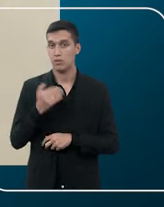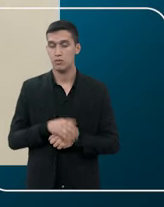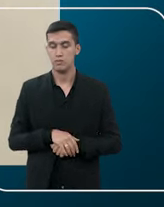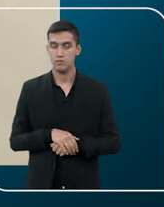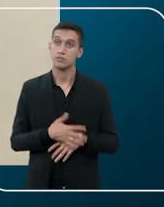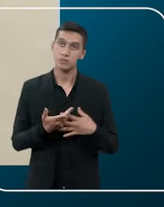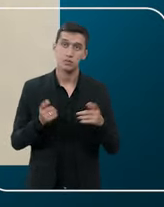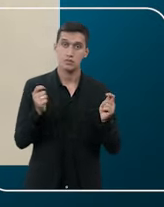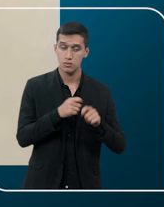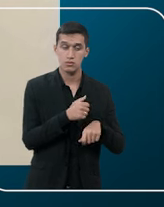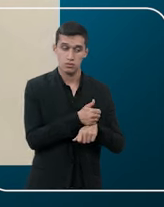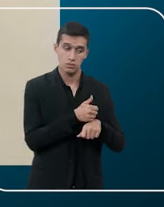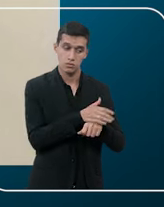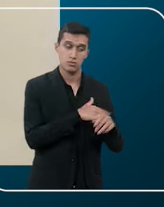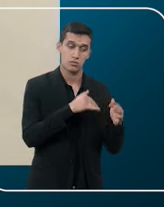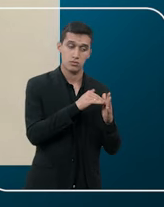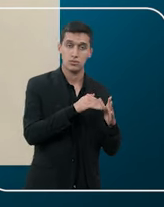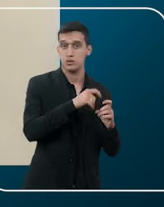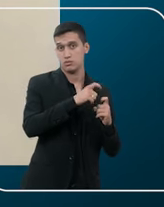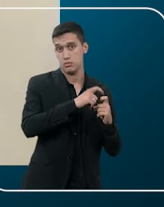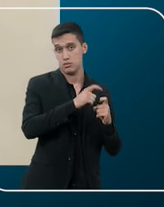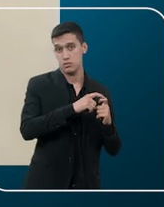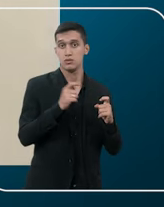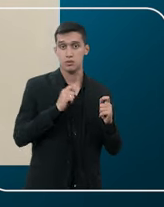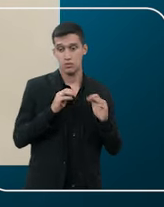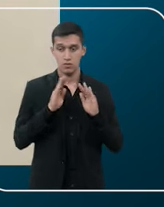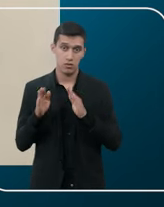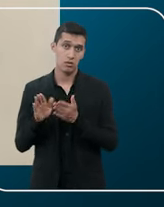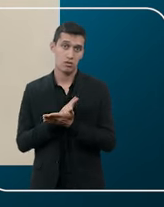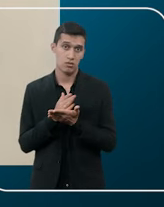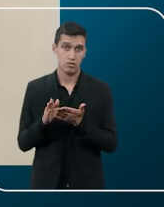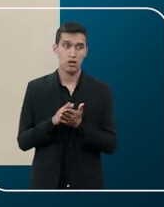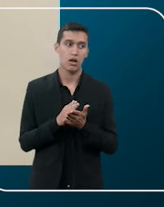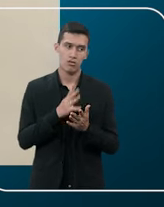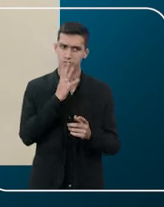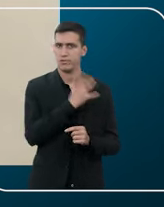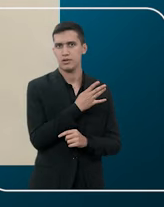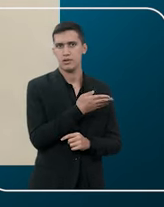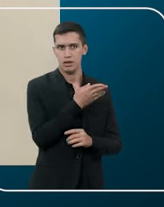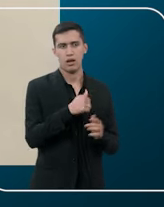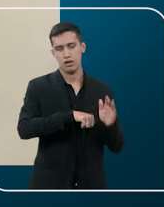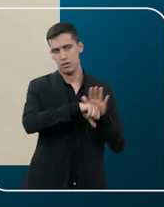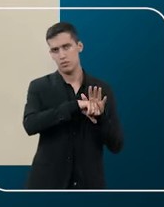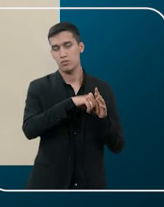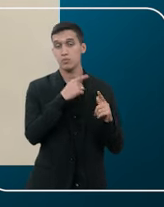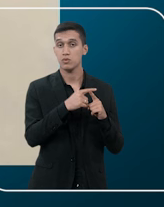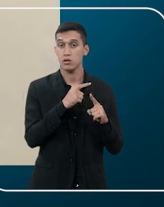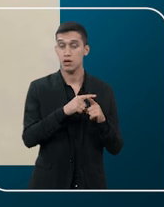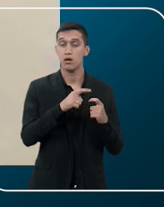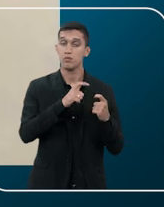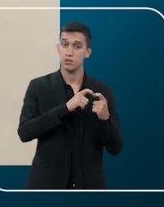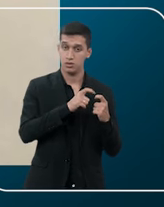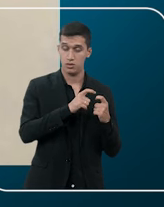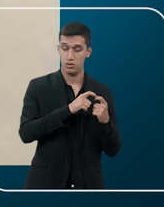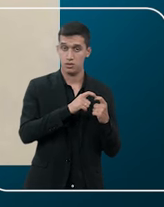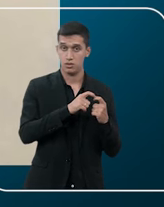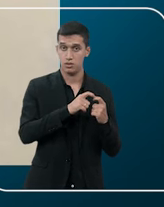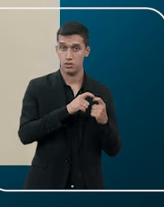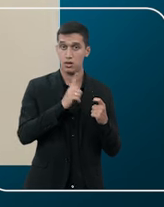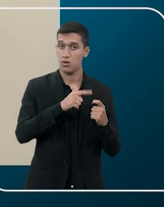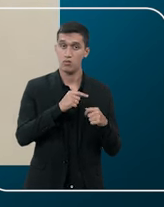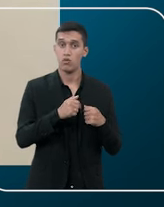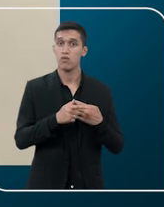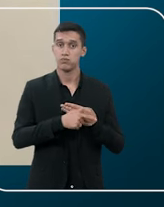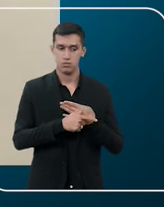profissionais da medicina estejam envolvidos em situações tidas como criminosa, Fátima. A medicina, ela é uma profissão